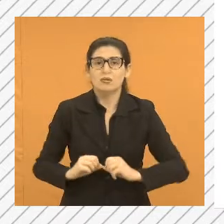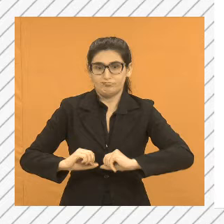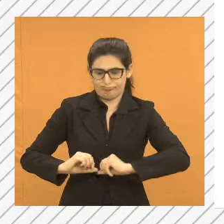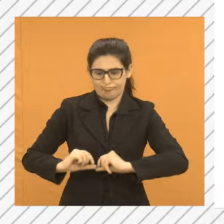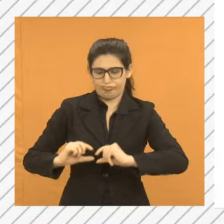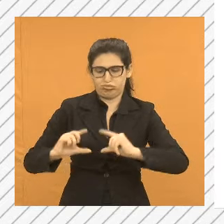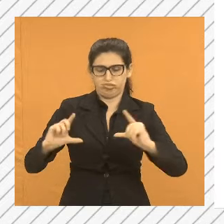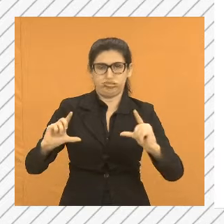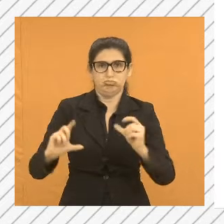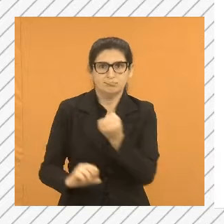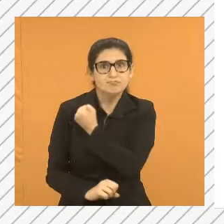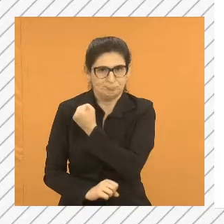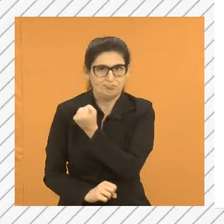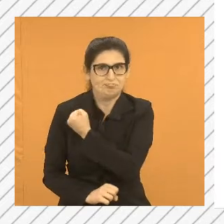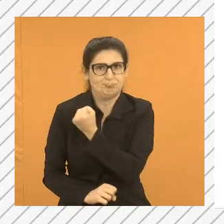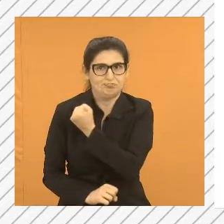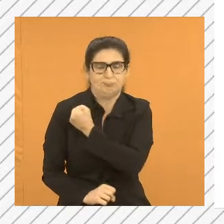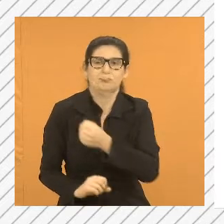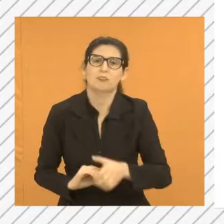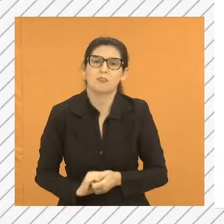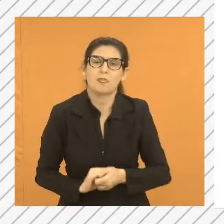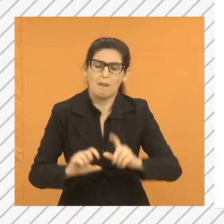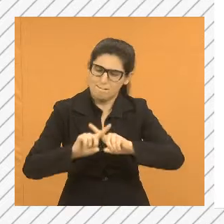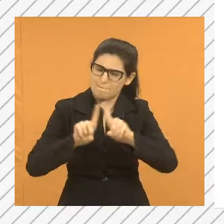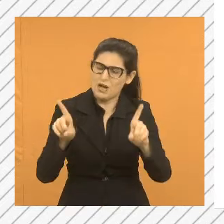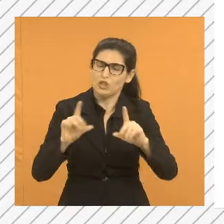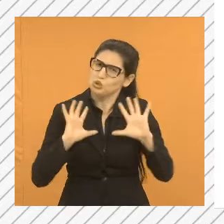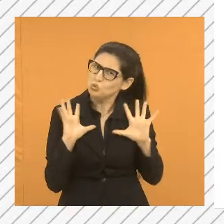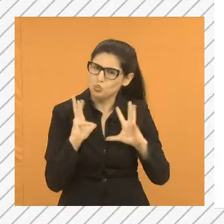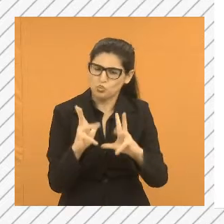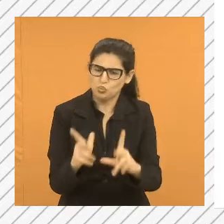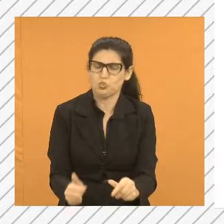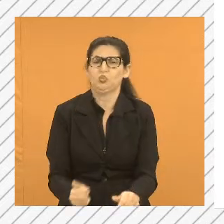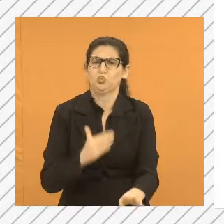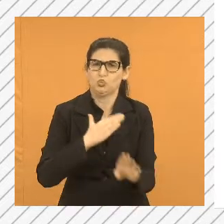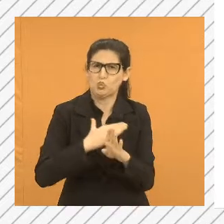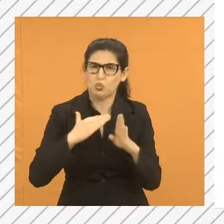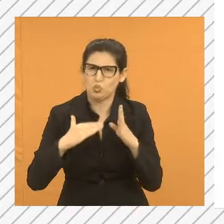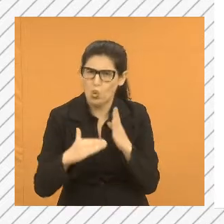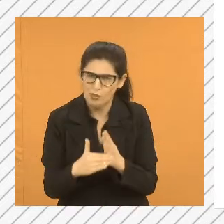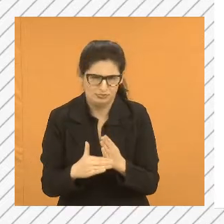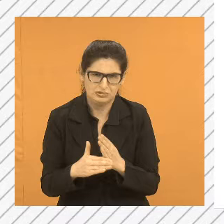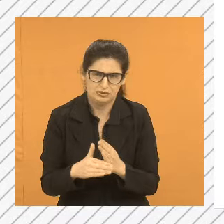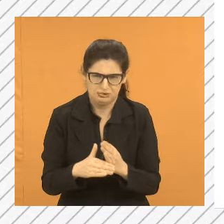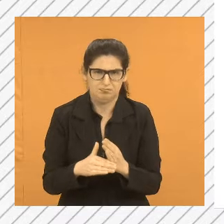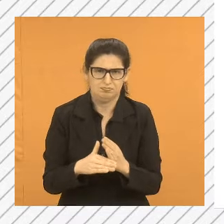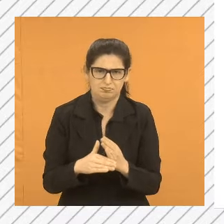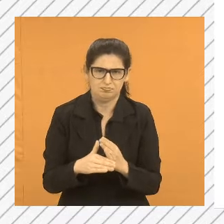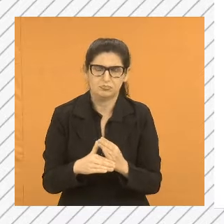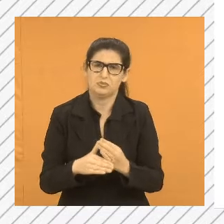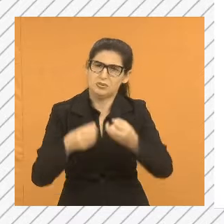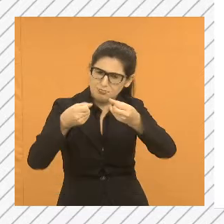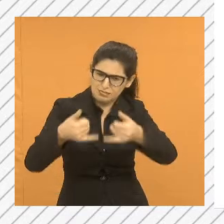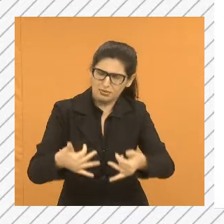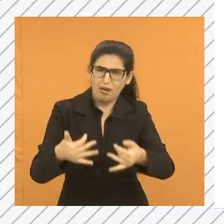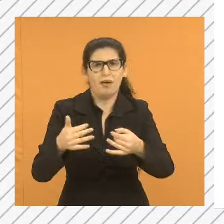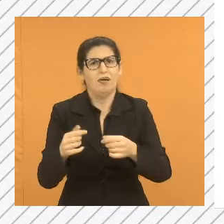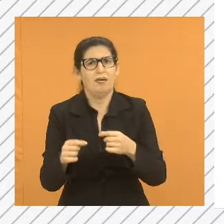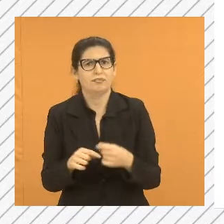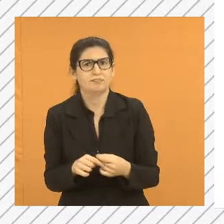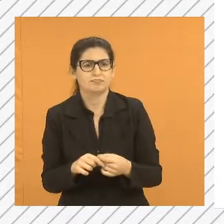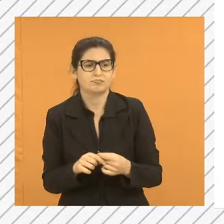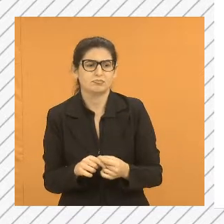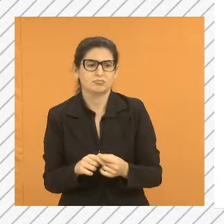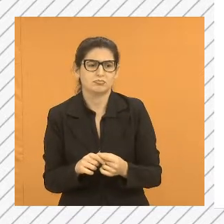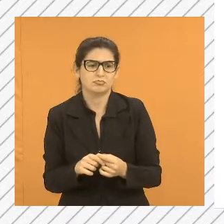crescimento significativo, mas todas elas têm uma razão para isso. Algumas teve uma redução